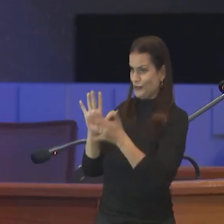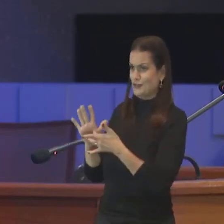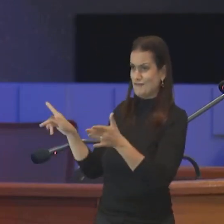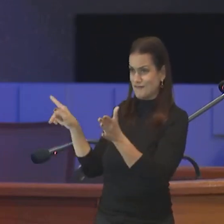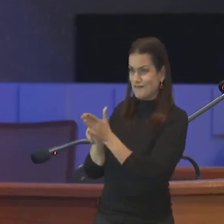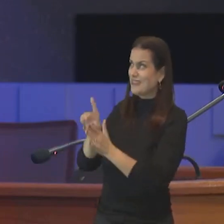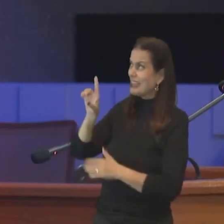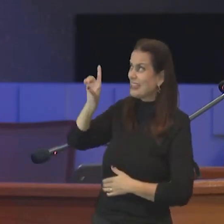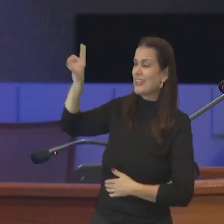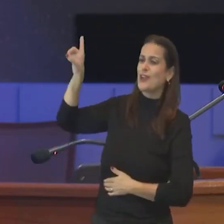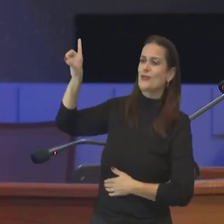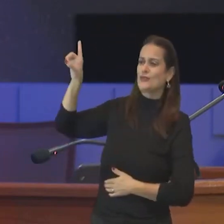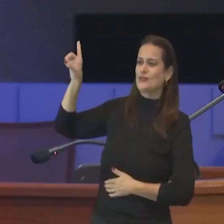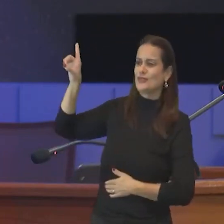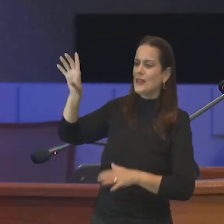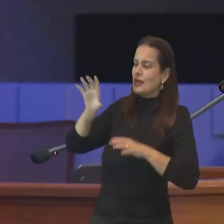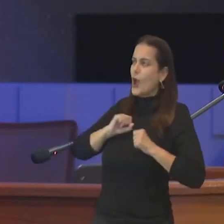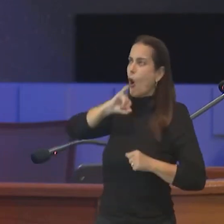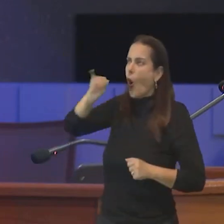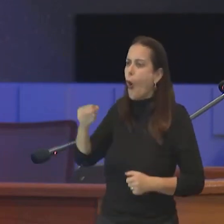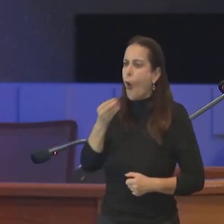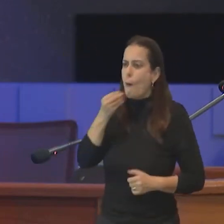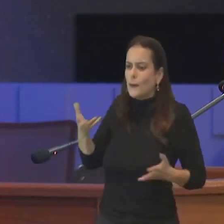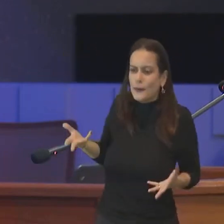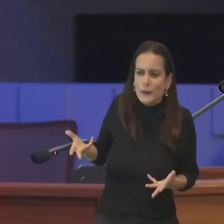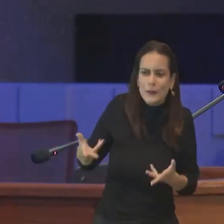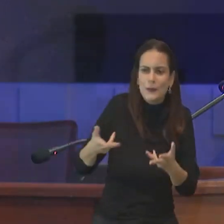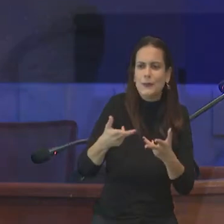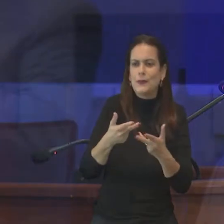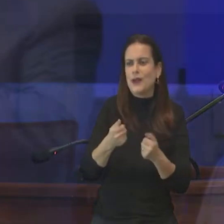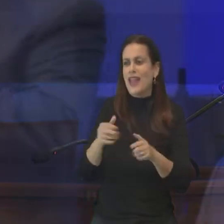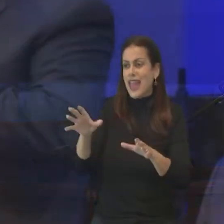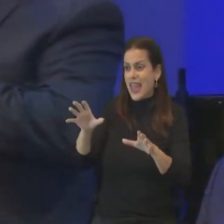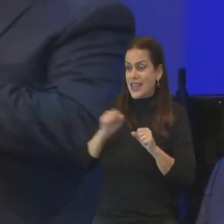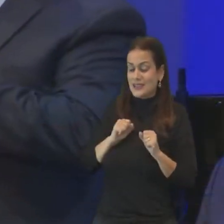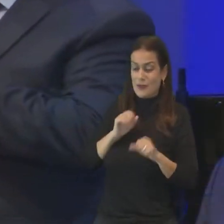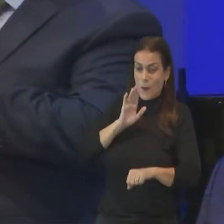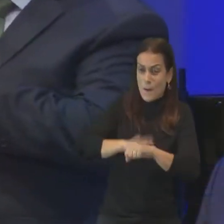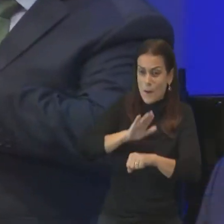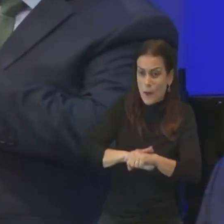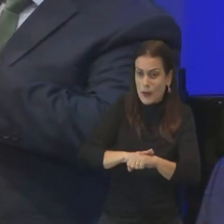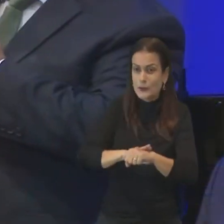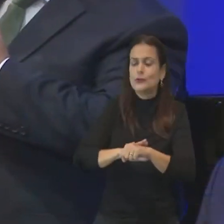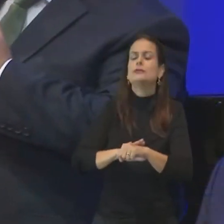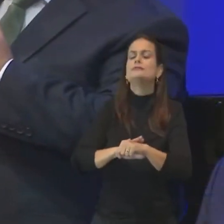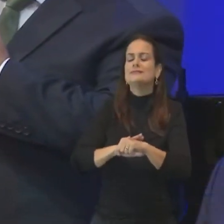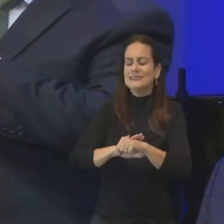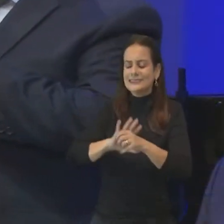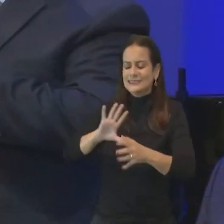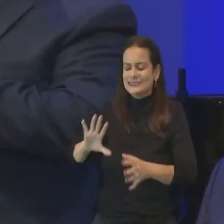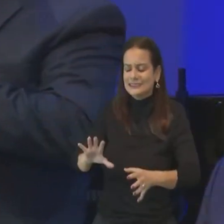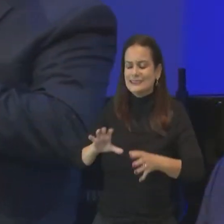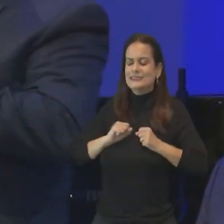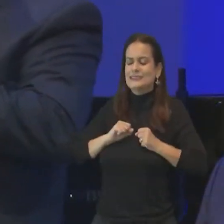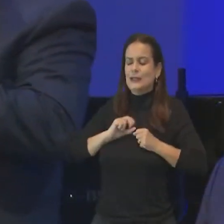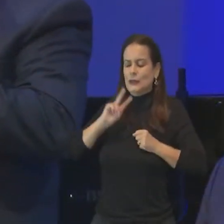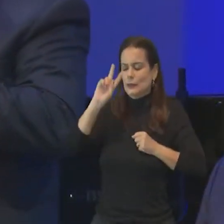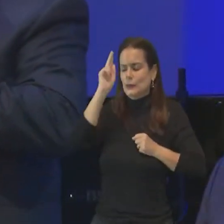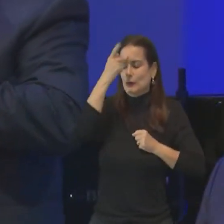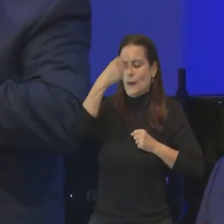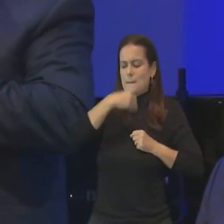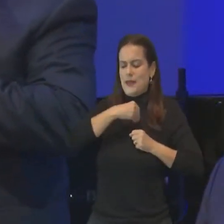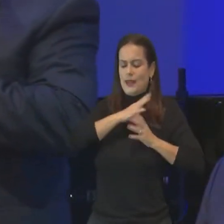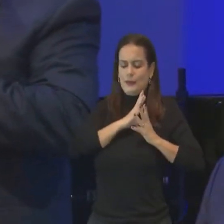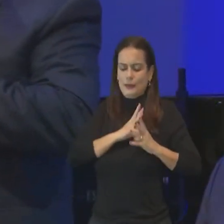recebeu naquele momento uma oportunidade, recebeu naquele momento a conversão dos seus